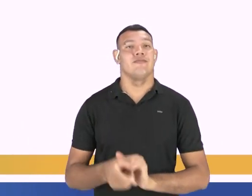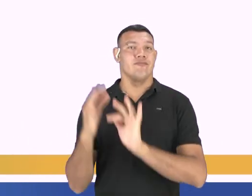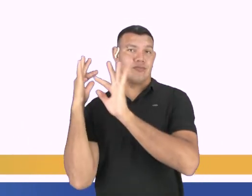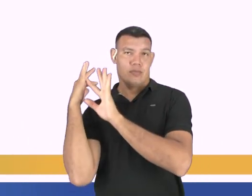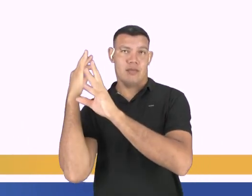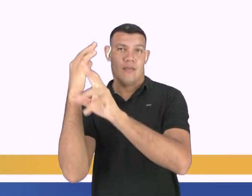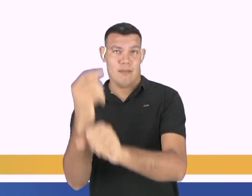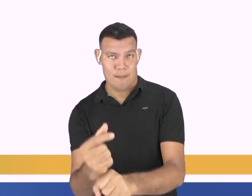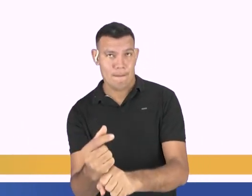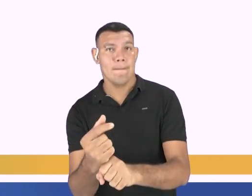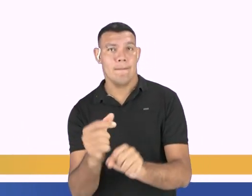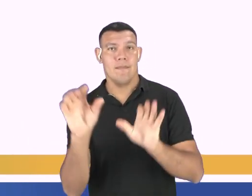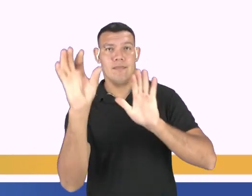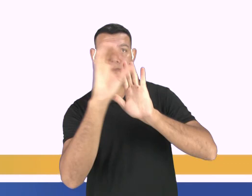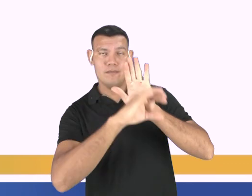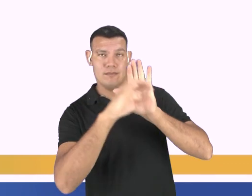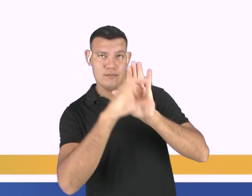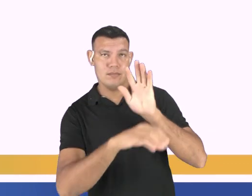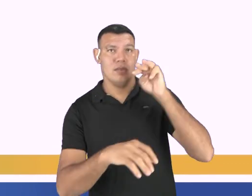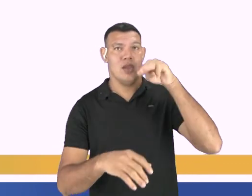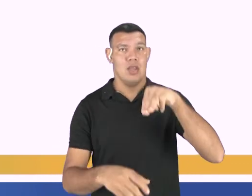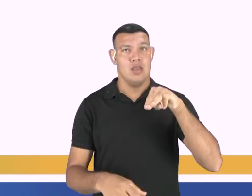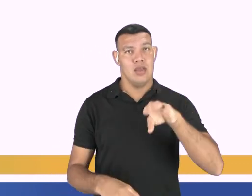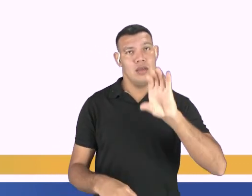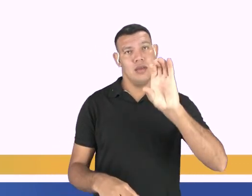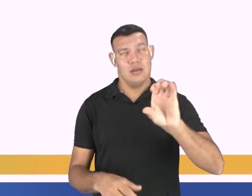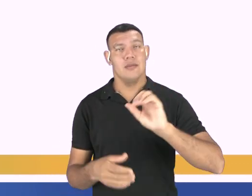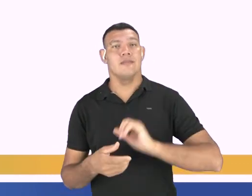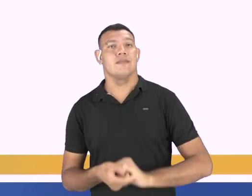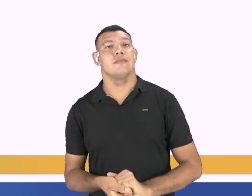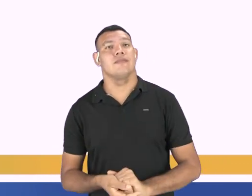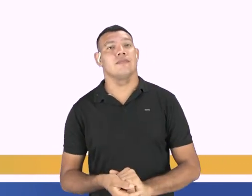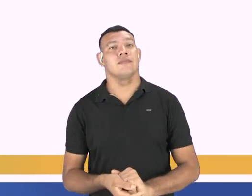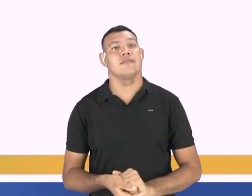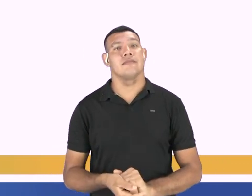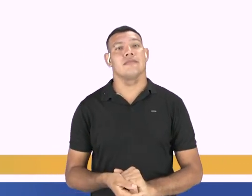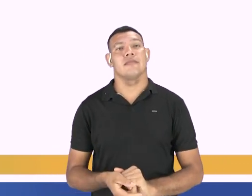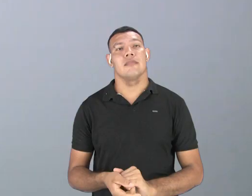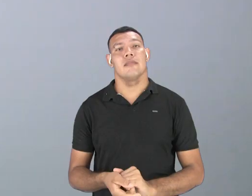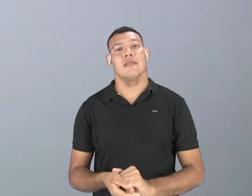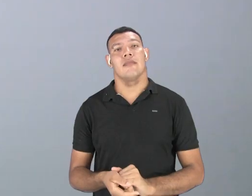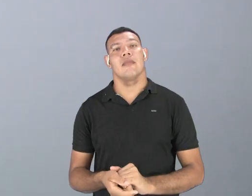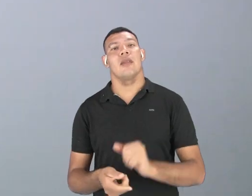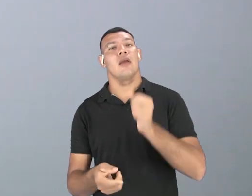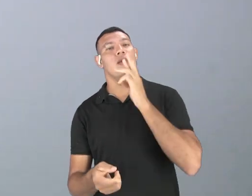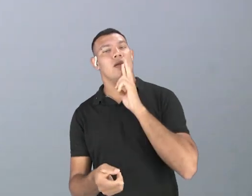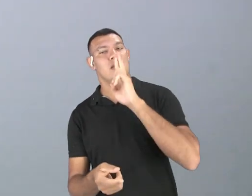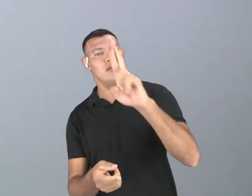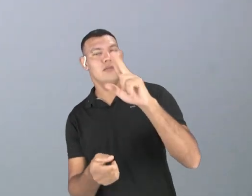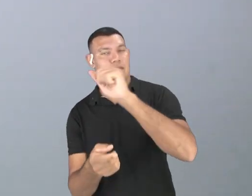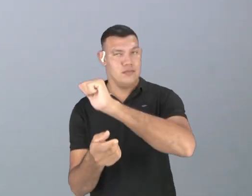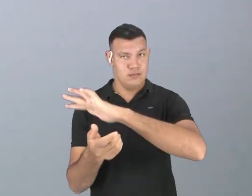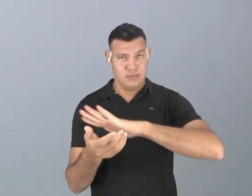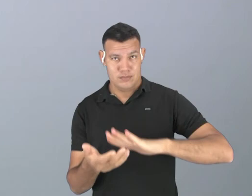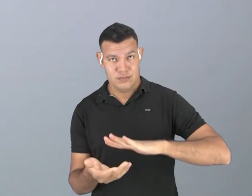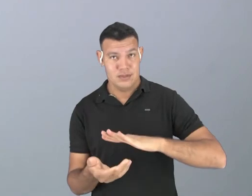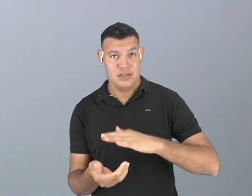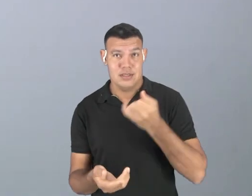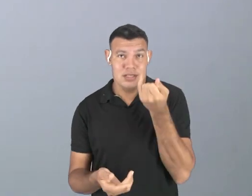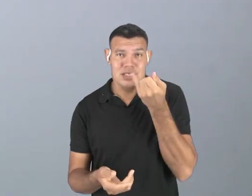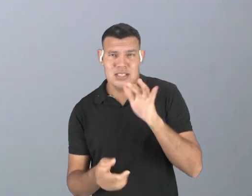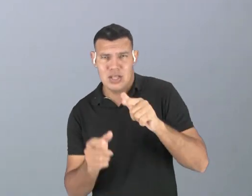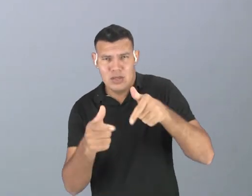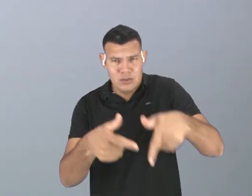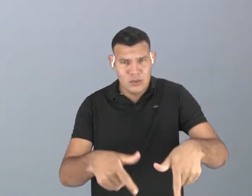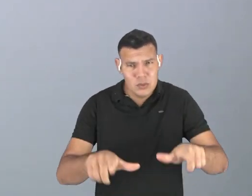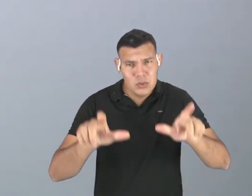o conteúdo de mínimo múltiplo comum, né, que é o MMC, através da resolução de exercícios. Então, se você acompanhou